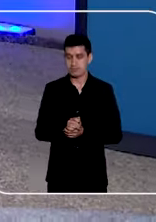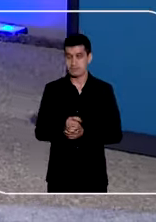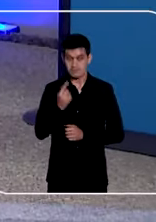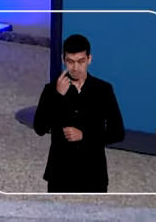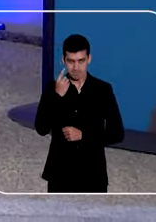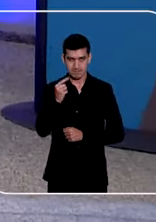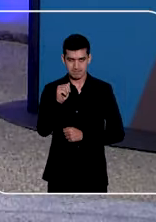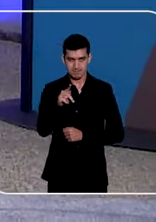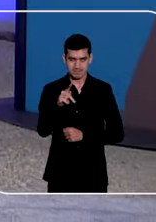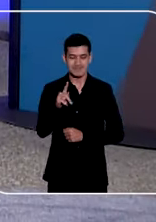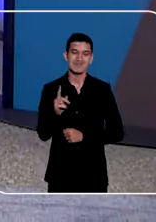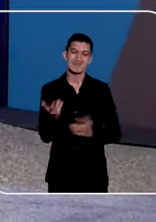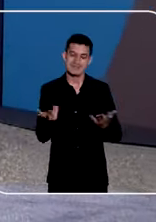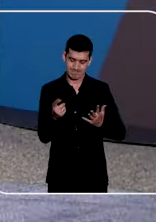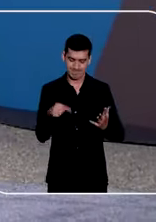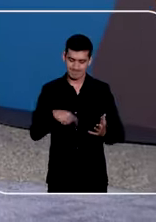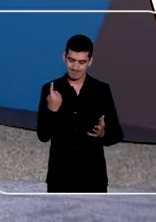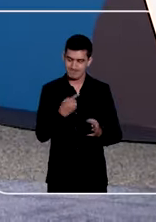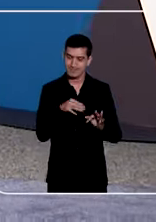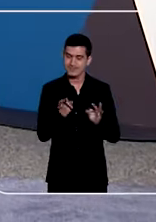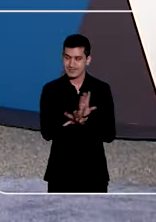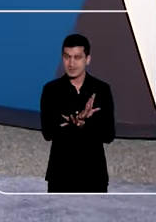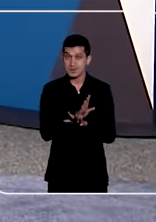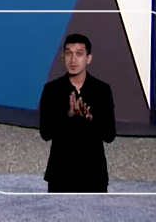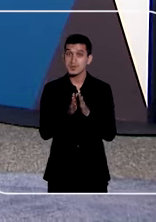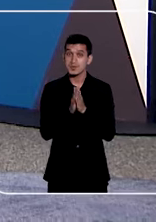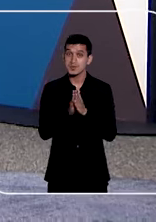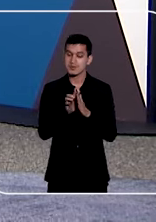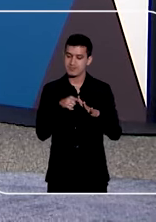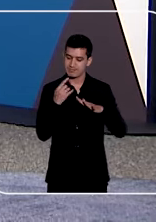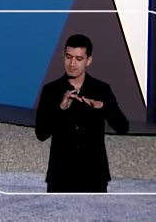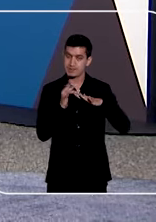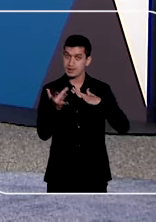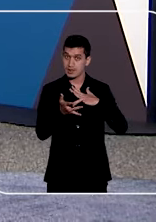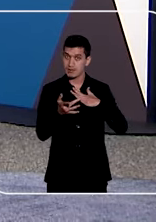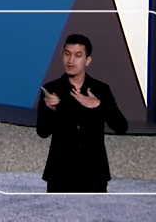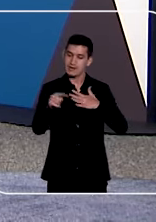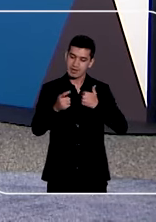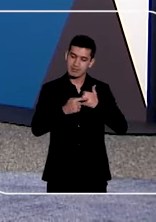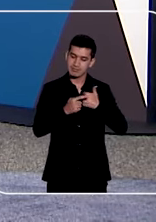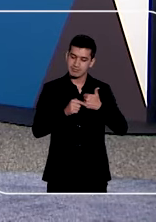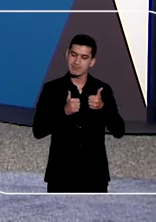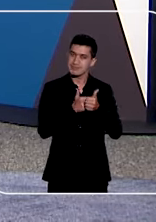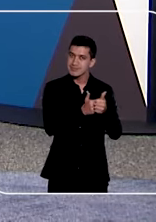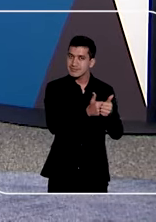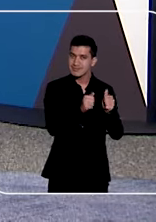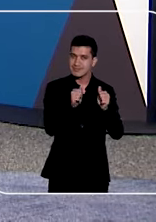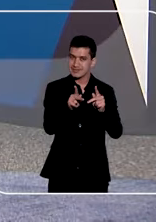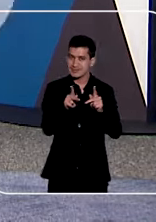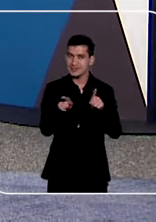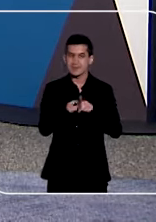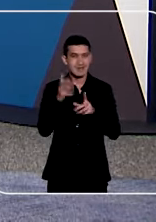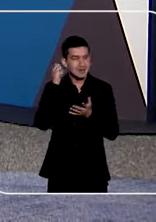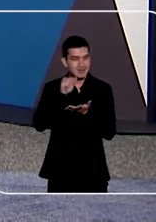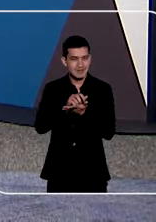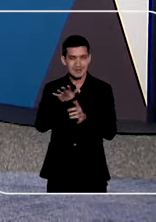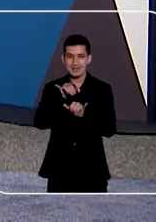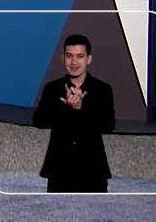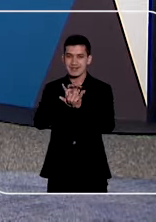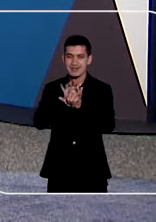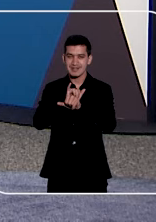a gente nas redes sociais YouTube e podcast do STJ até a próxima semana tchau